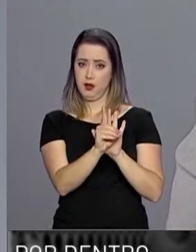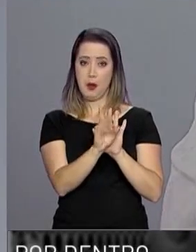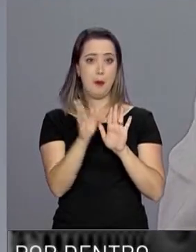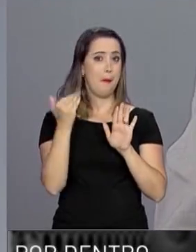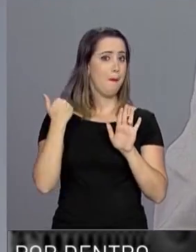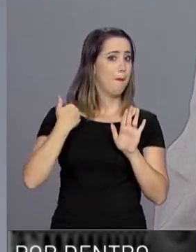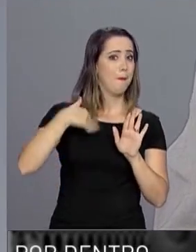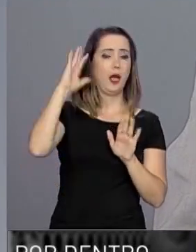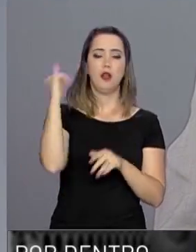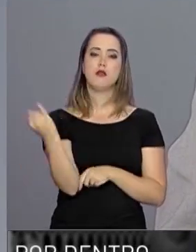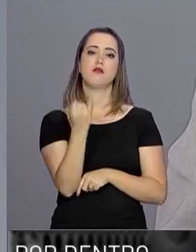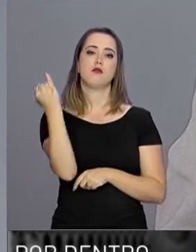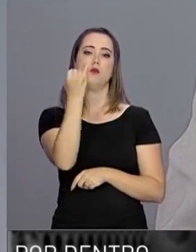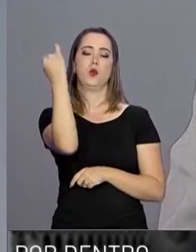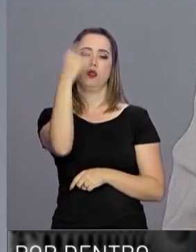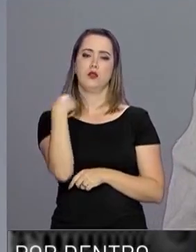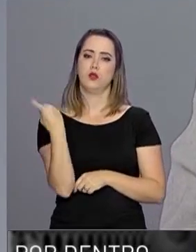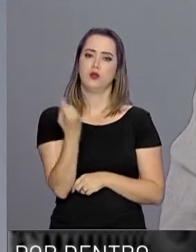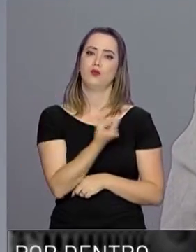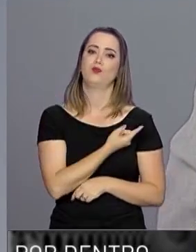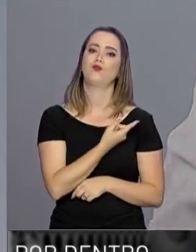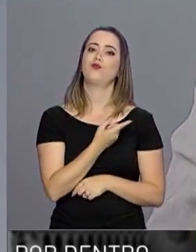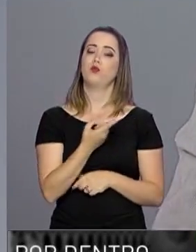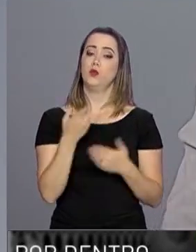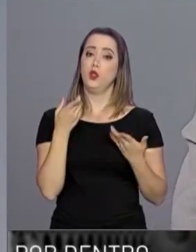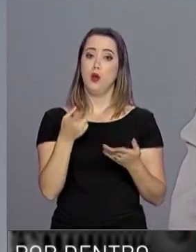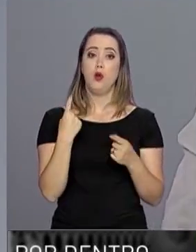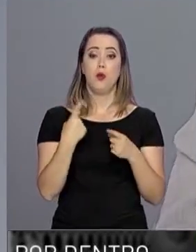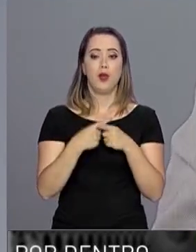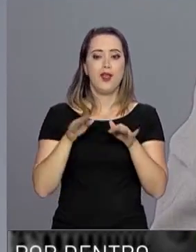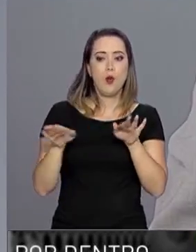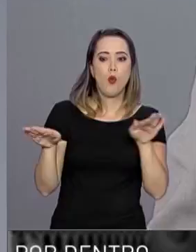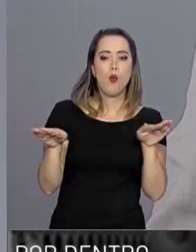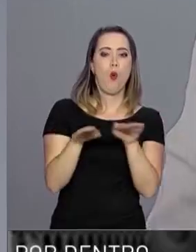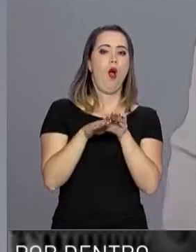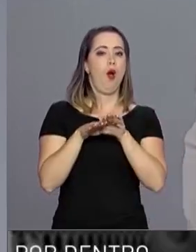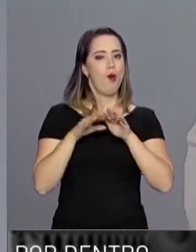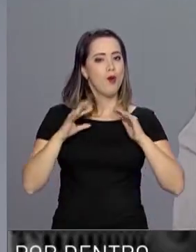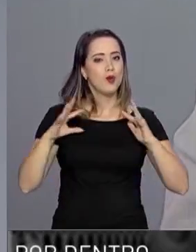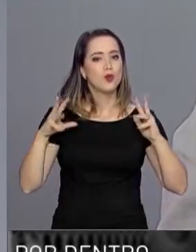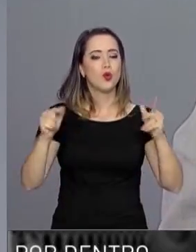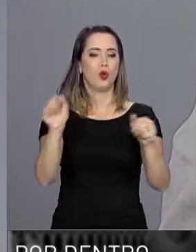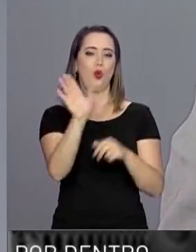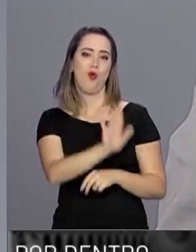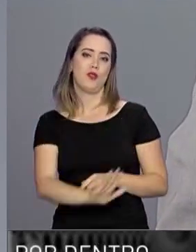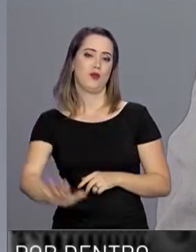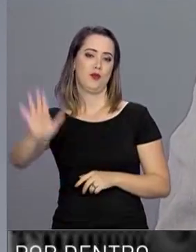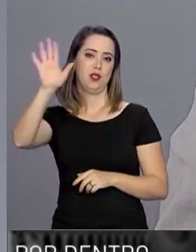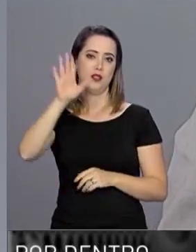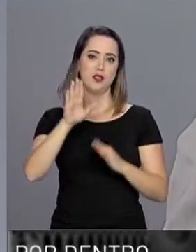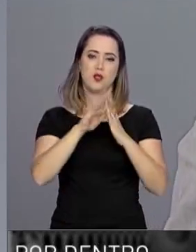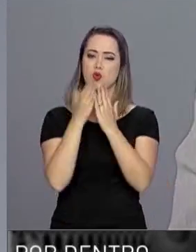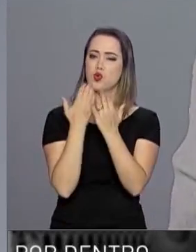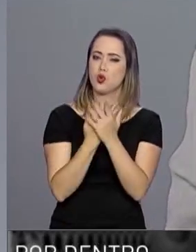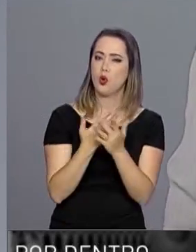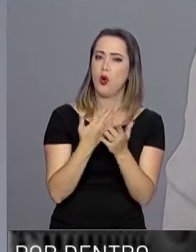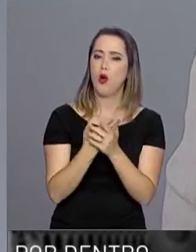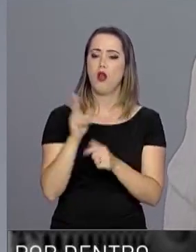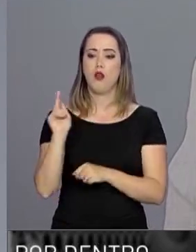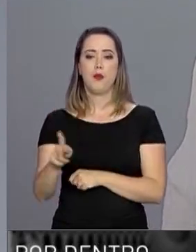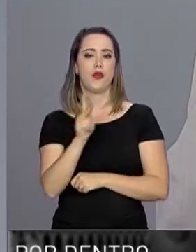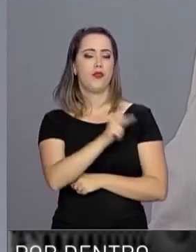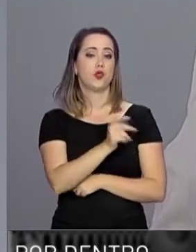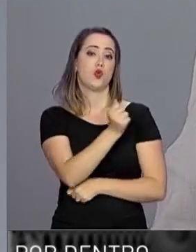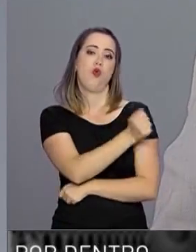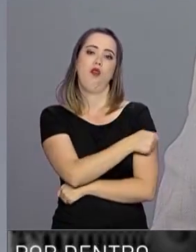programas mais importantes que nós temos, porque ele é muito democrático, ele chega em todas as escolas, em todas as comunidades, para o professor, para